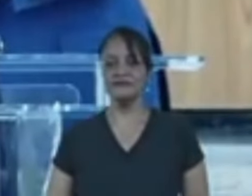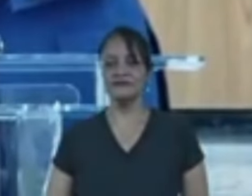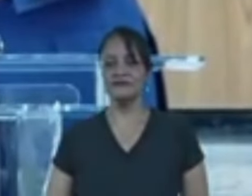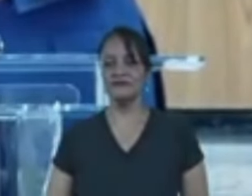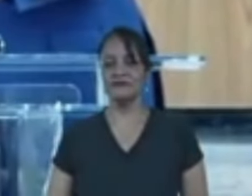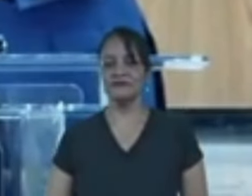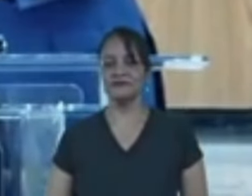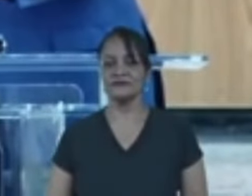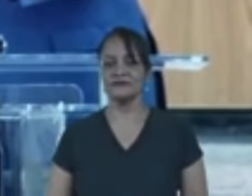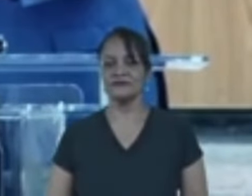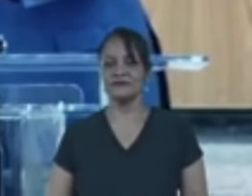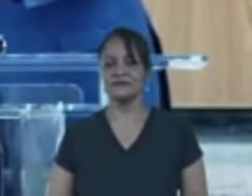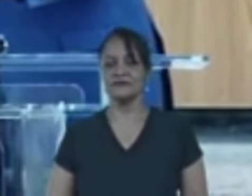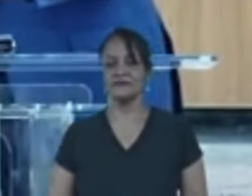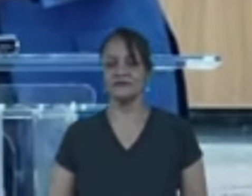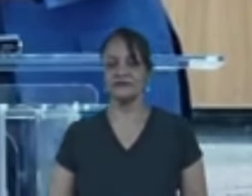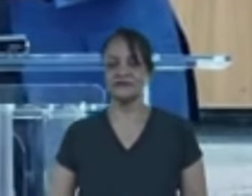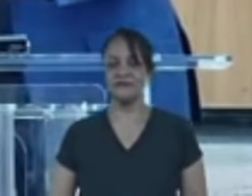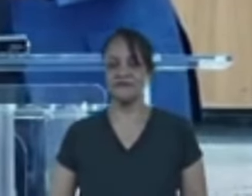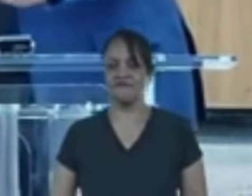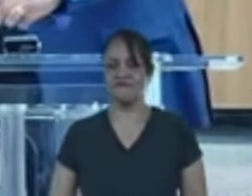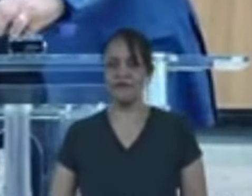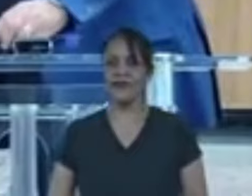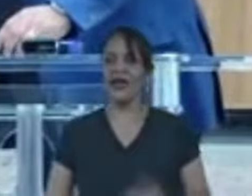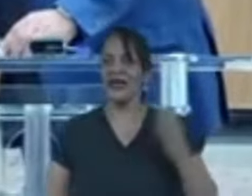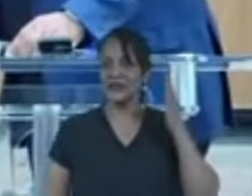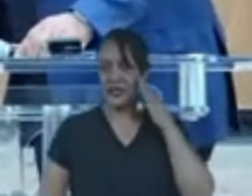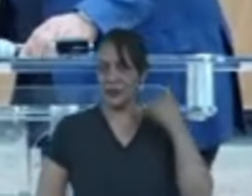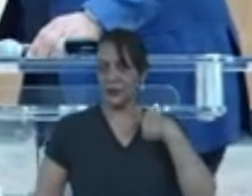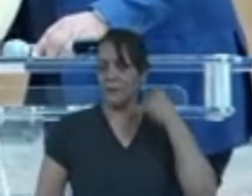Oi, sabe o que eu estou pensando aqui, Paulo?